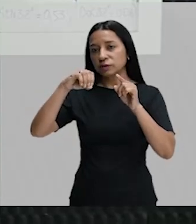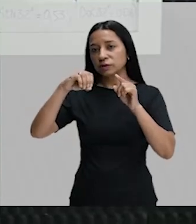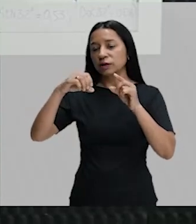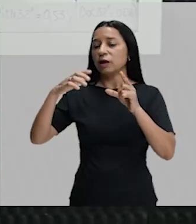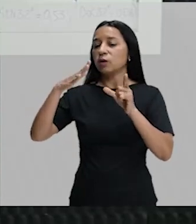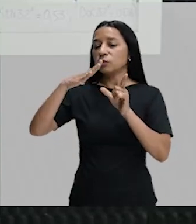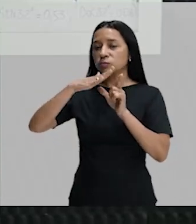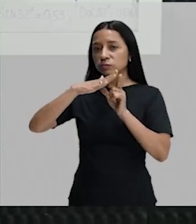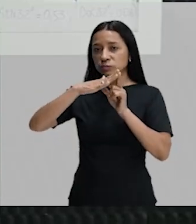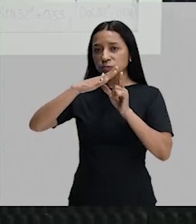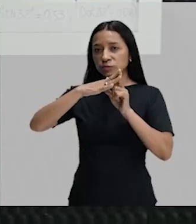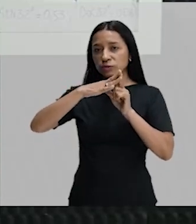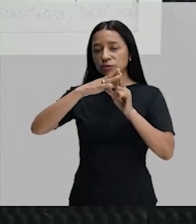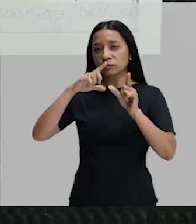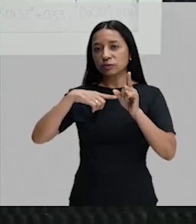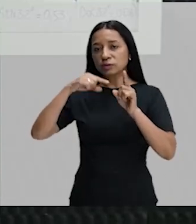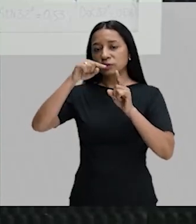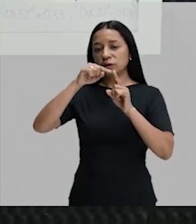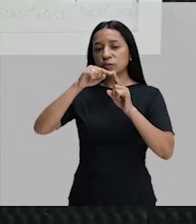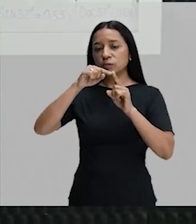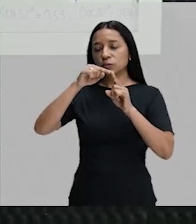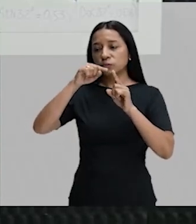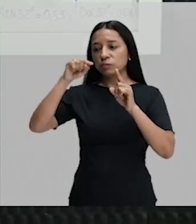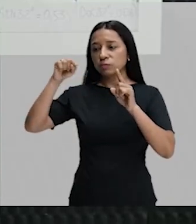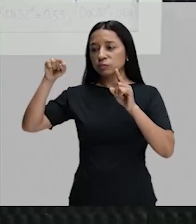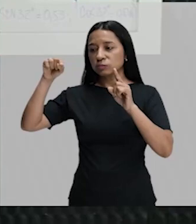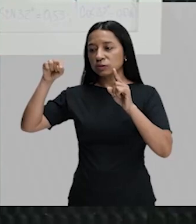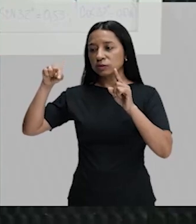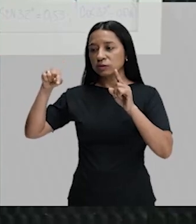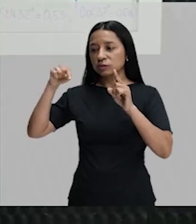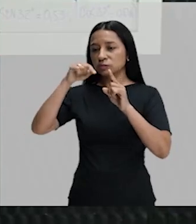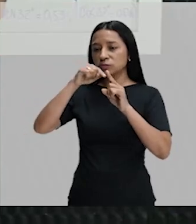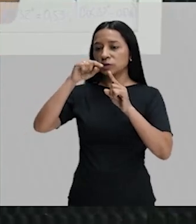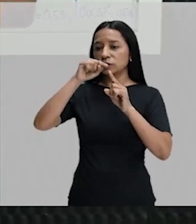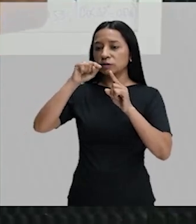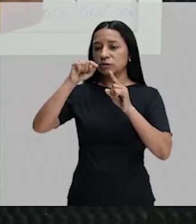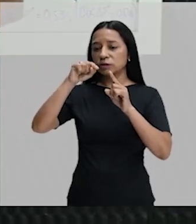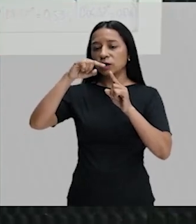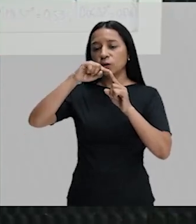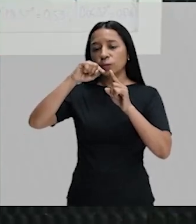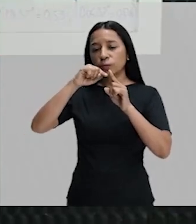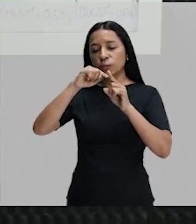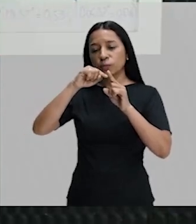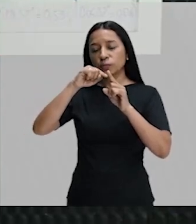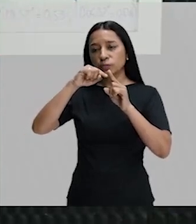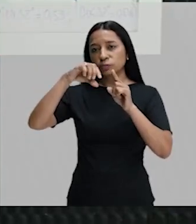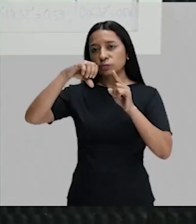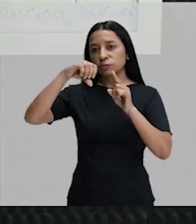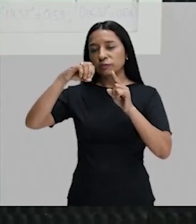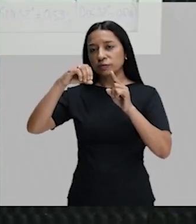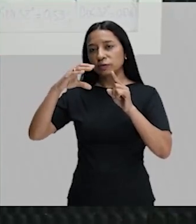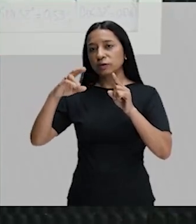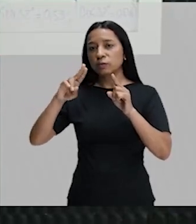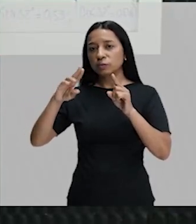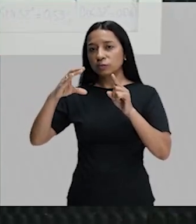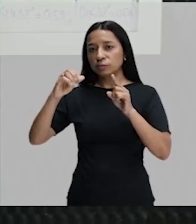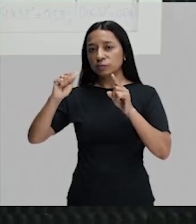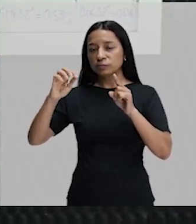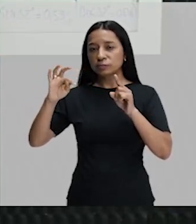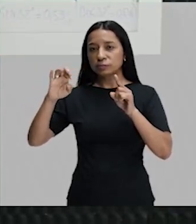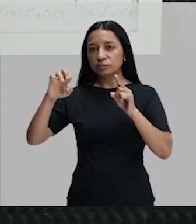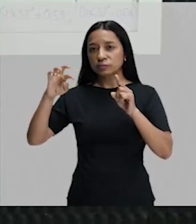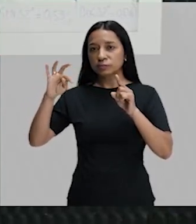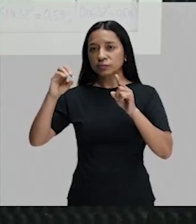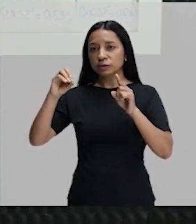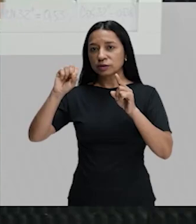você tem os lados que formam um ângulo de 90, que são chamados de catetos, né? E você tem um outro lado,